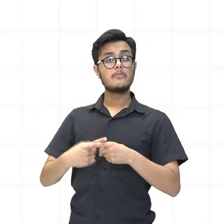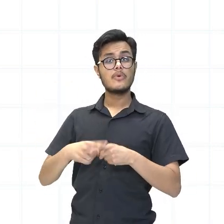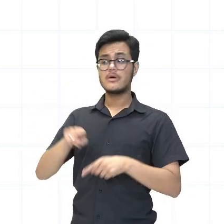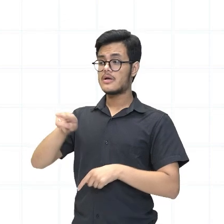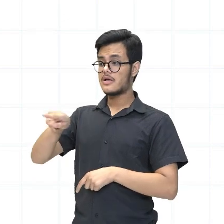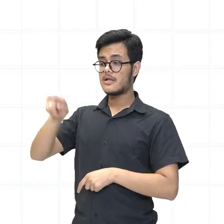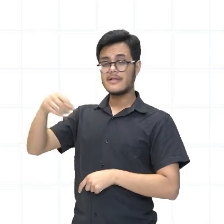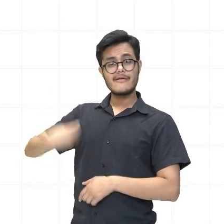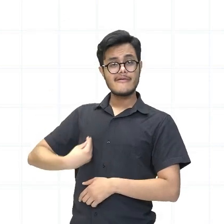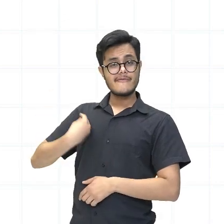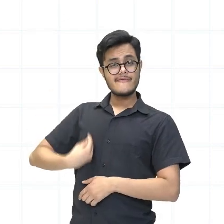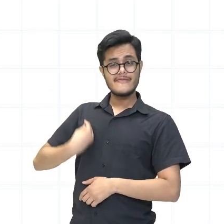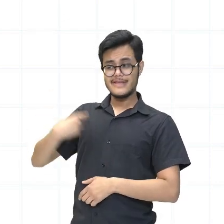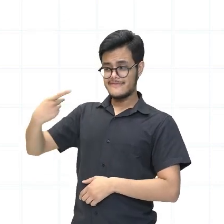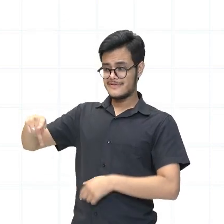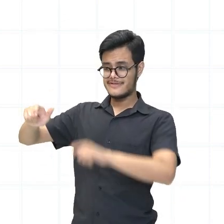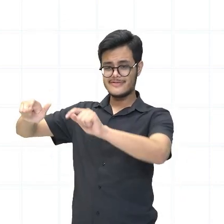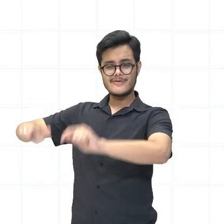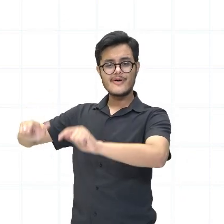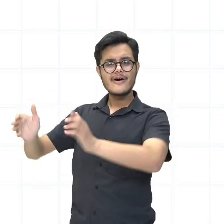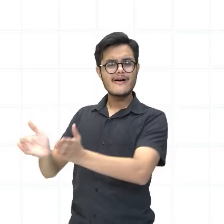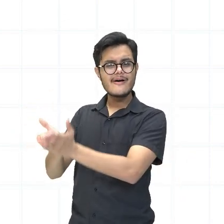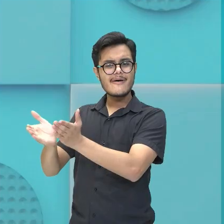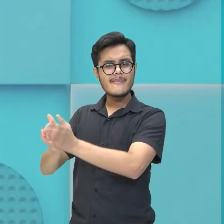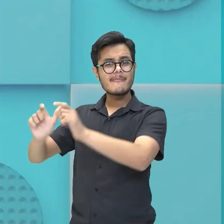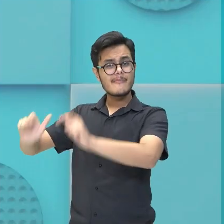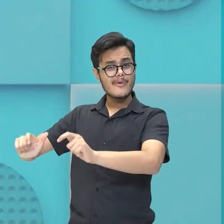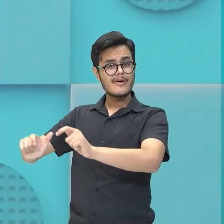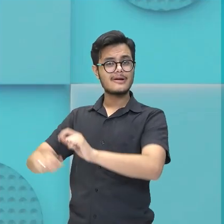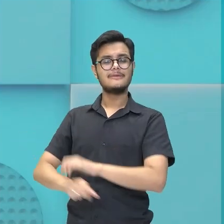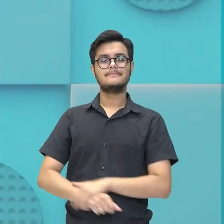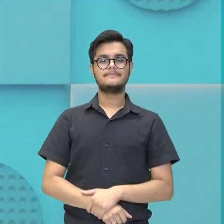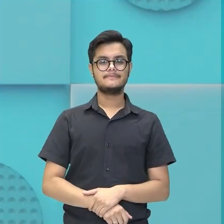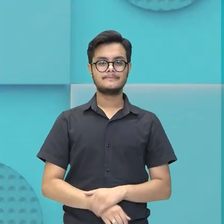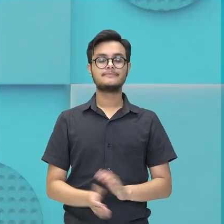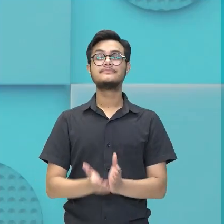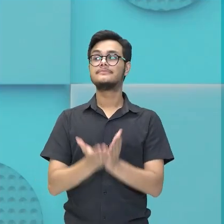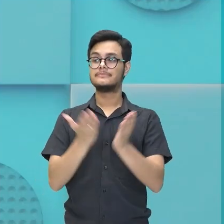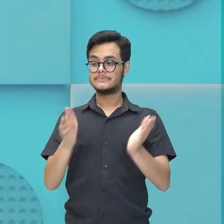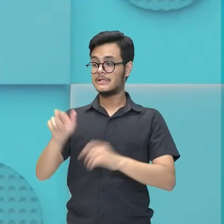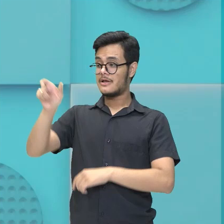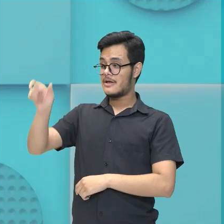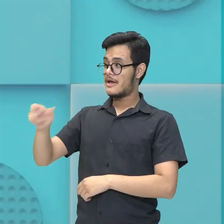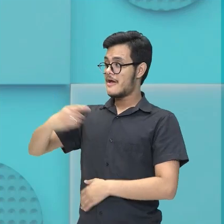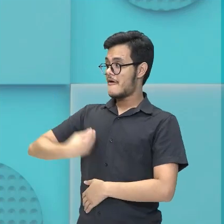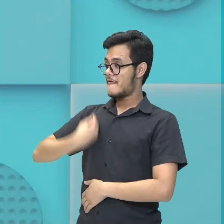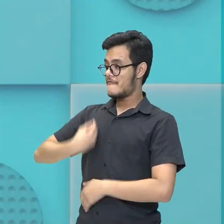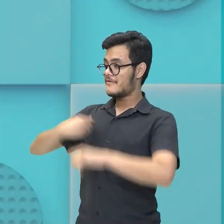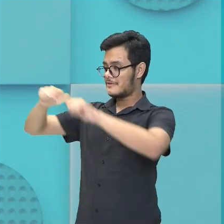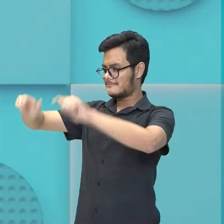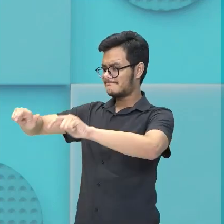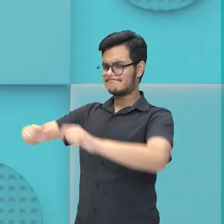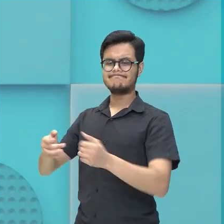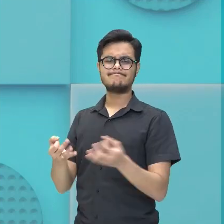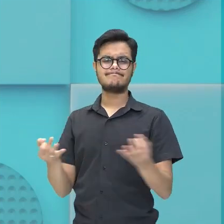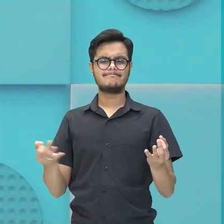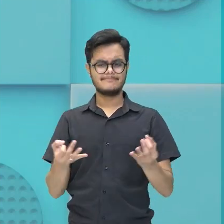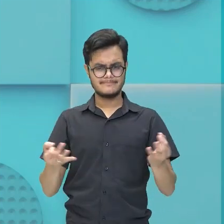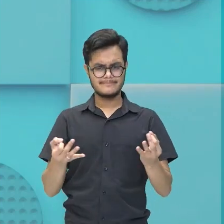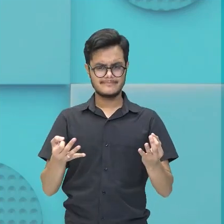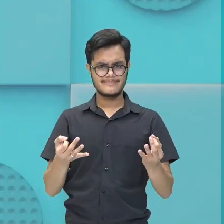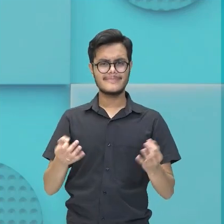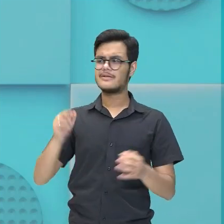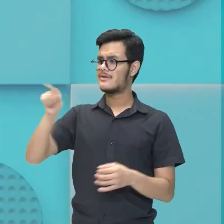moradora da periferia, certo? Da zona sul de São Paulo. Então, por ser moradora dessa região, ela vive